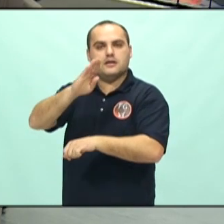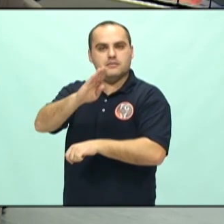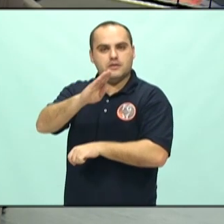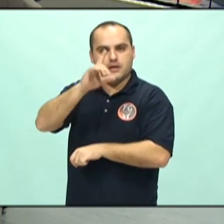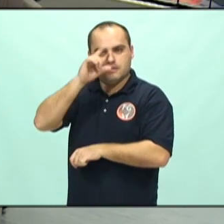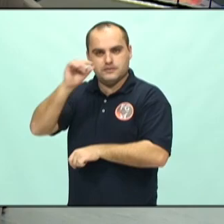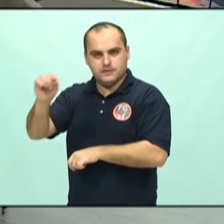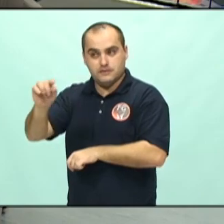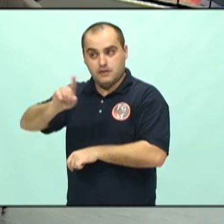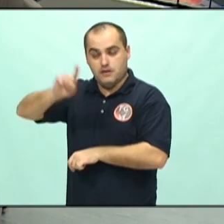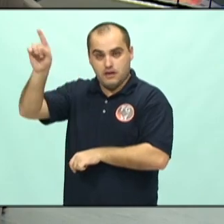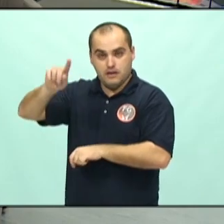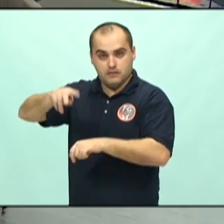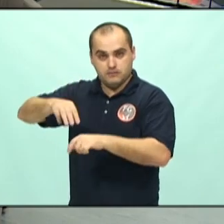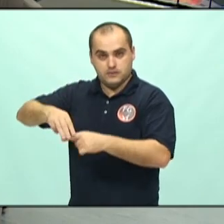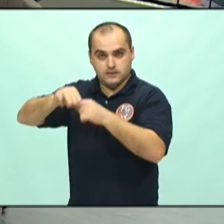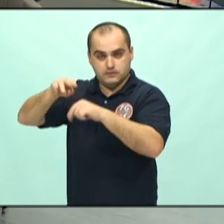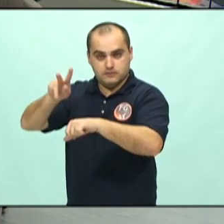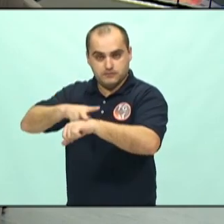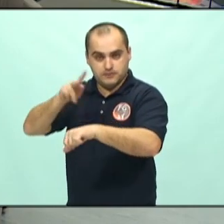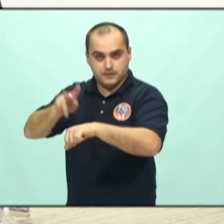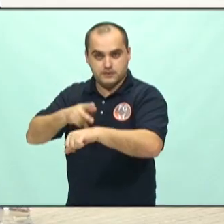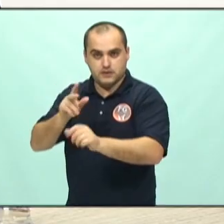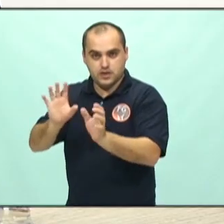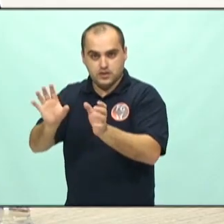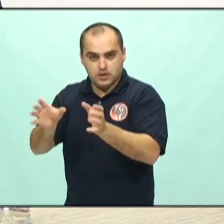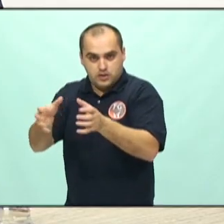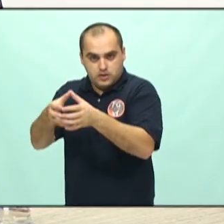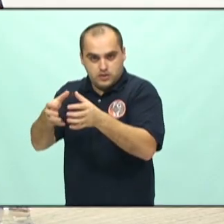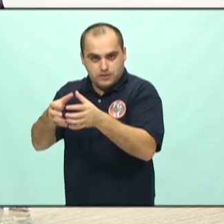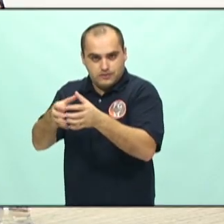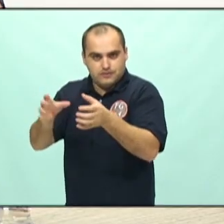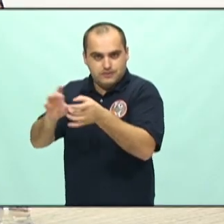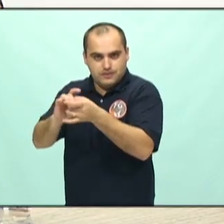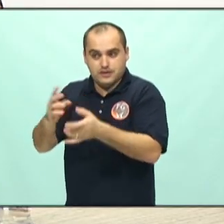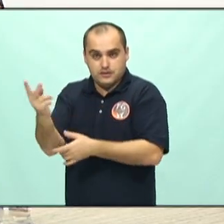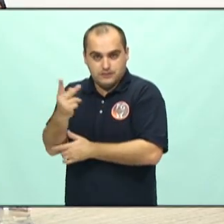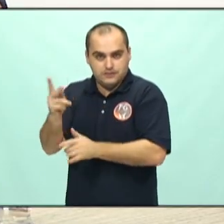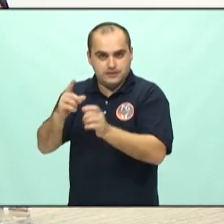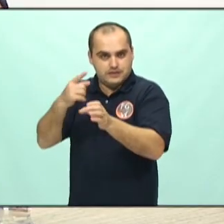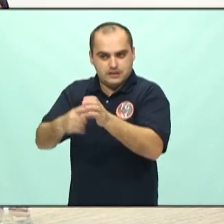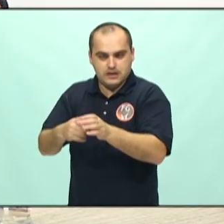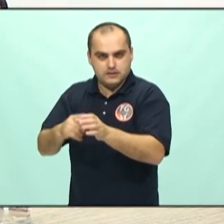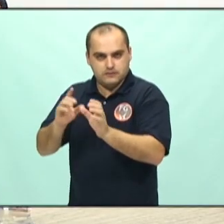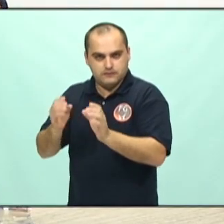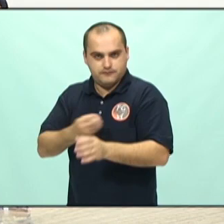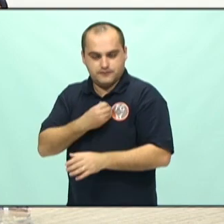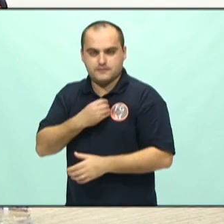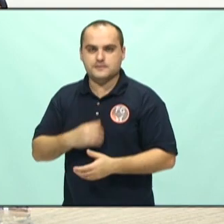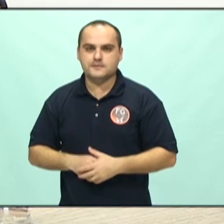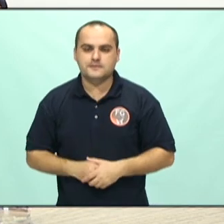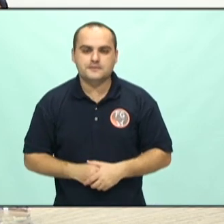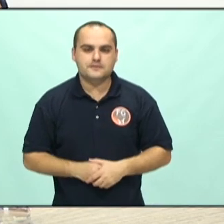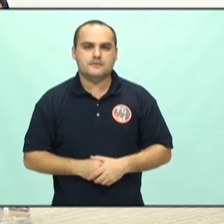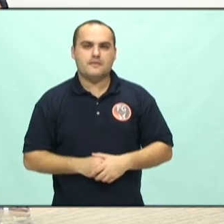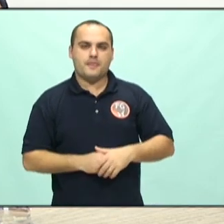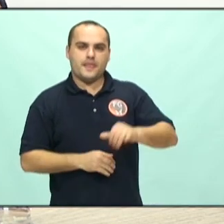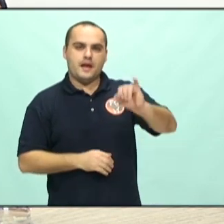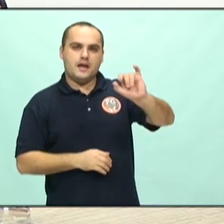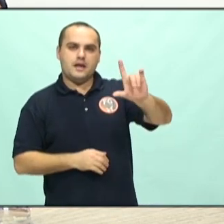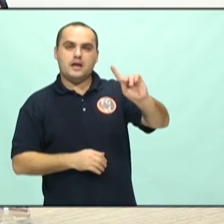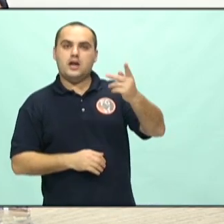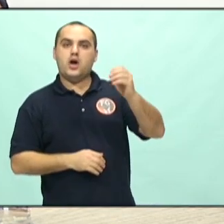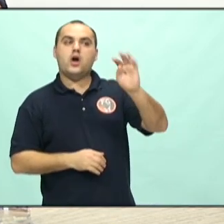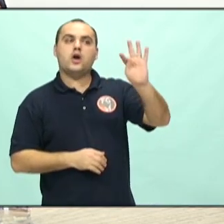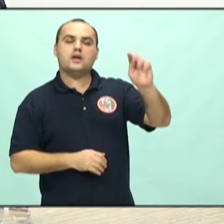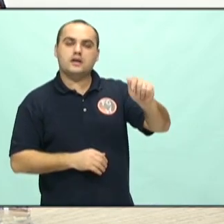no município de Penha, vai ser uma festa, a única festa em conjunto, onde as 2 cidades vão estar se reunindo. No município de Ilhota, no dia